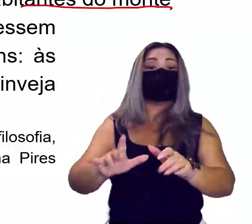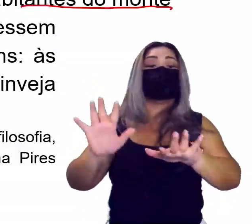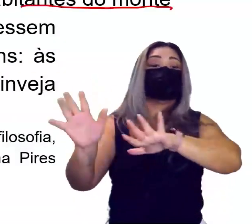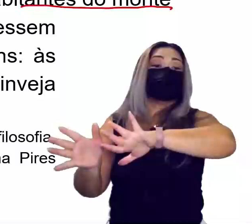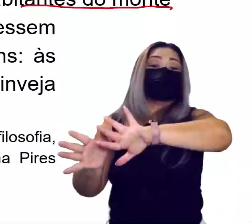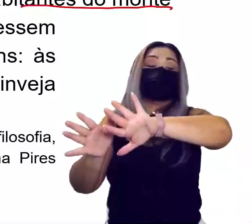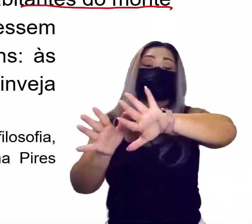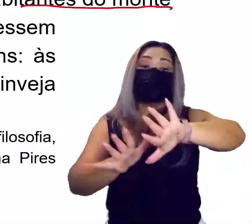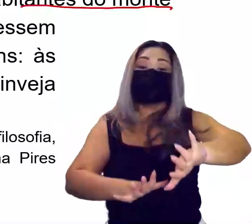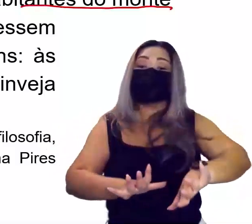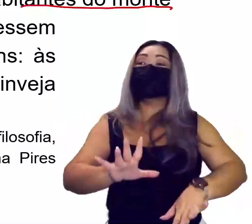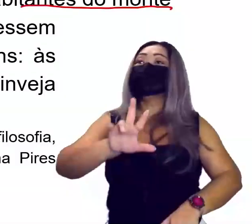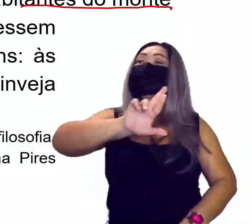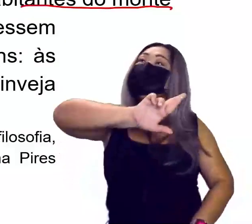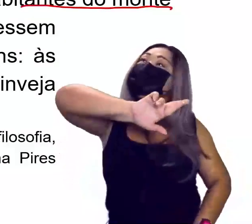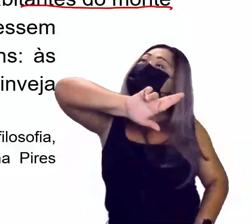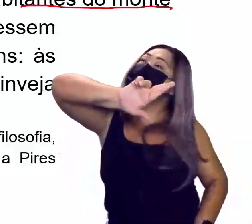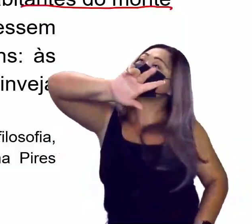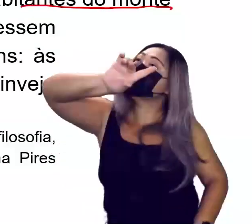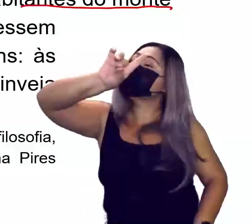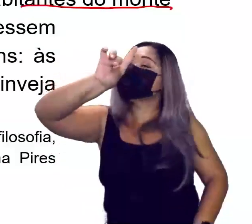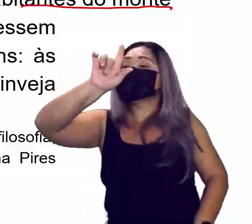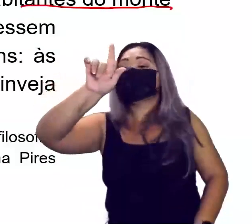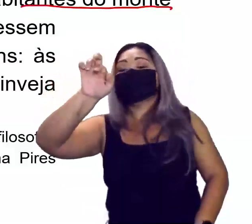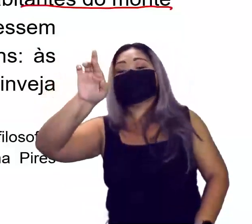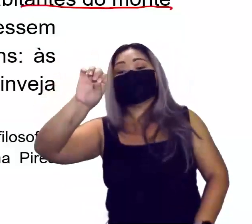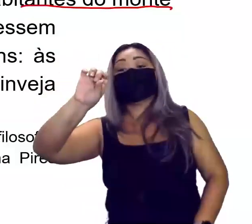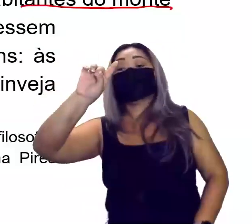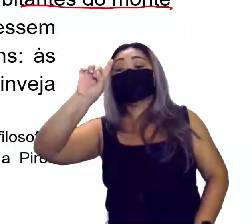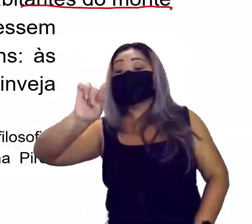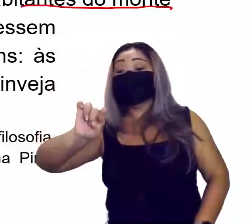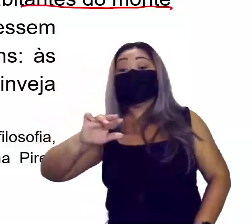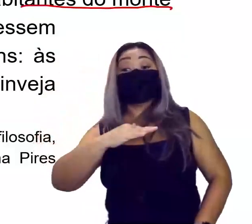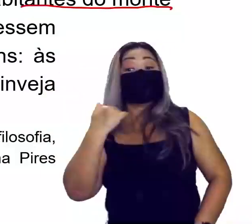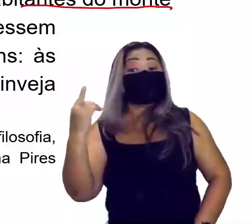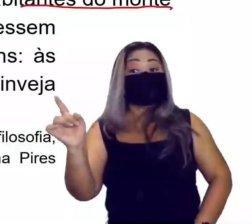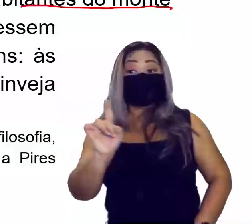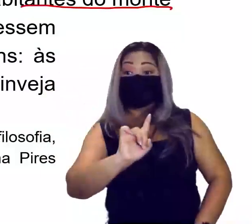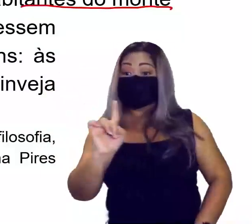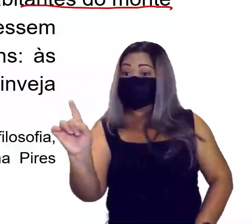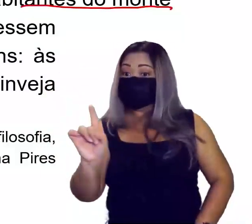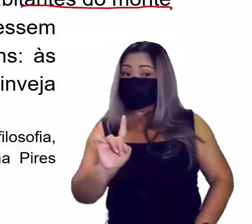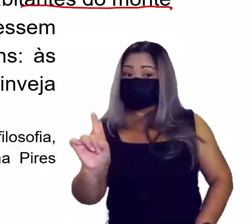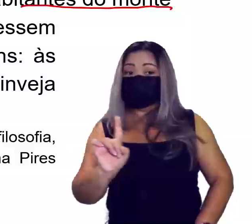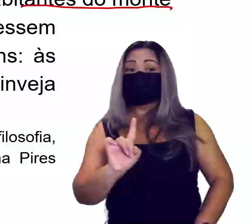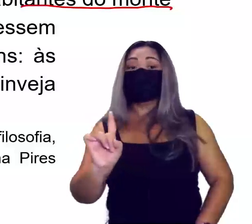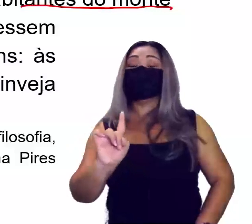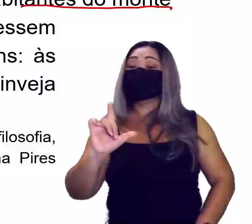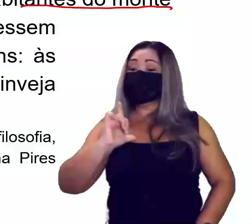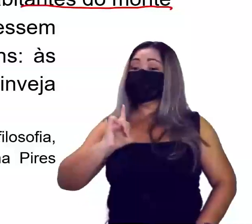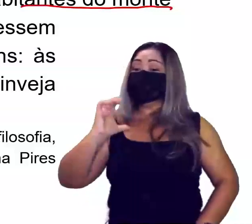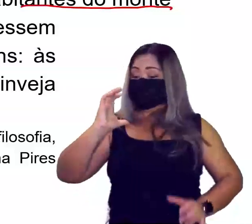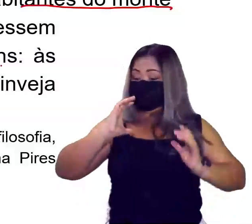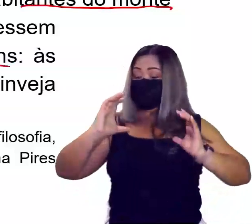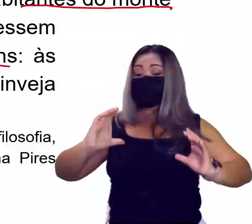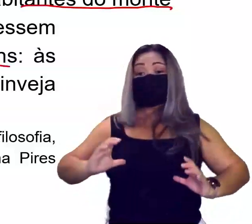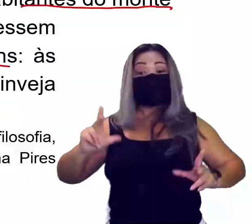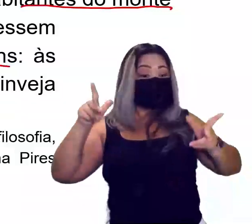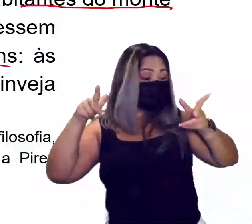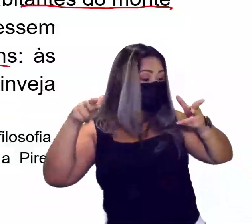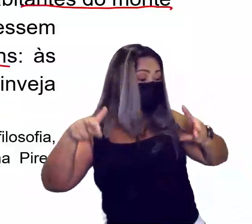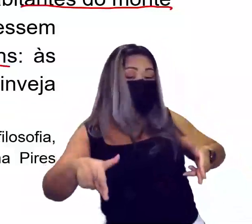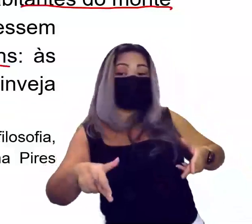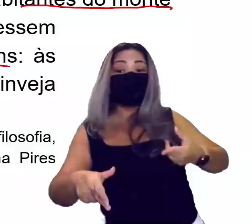Olimpo, onde eles moravam, eram imortais, embora tivessem comportamentos semelhantes ao dos